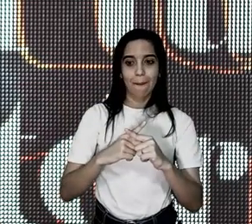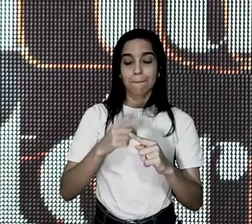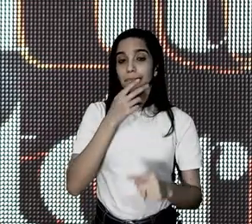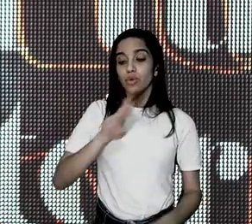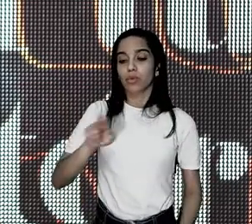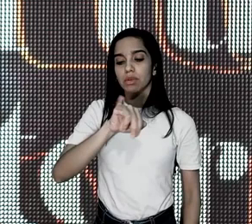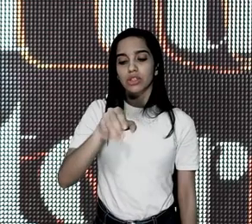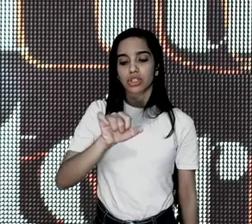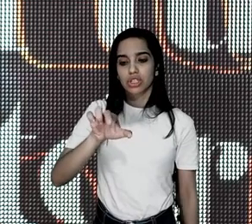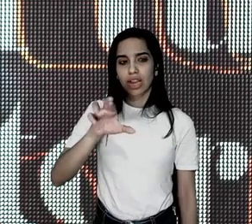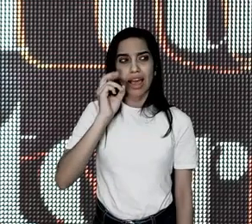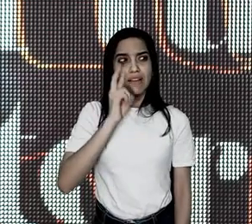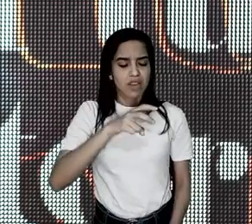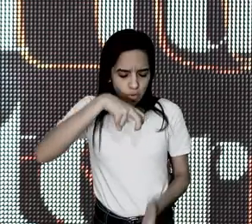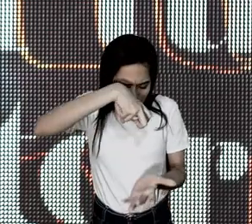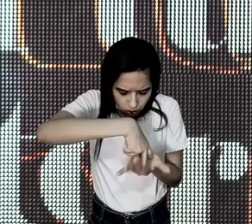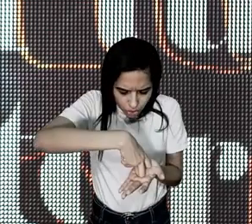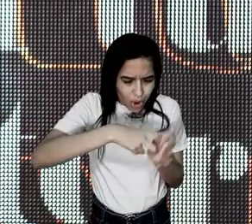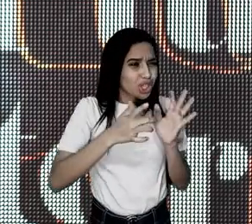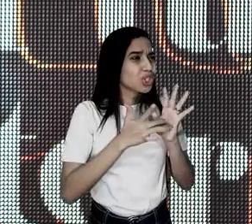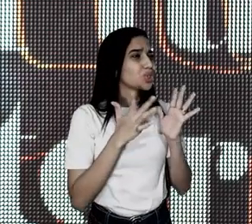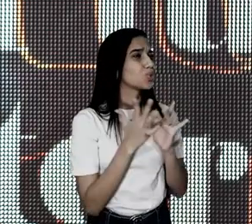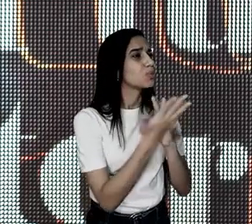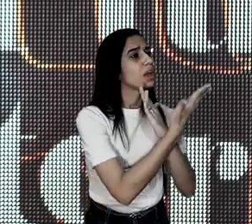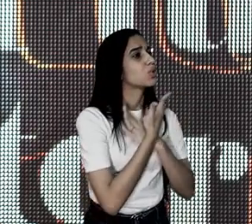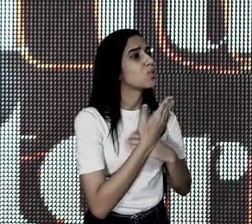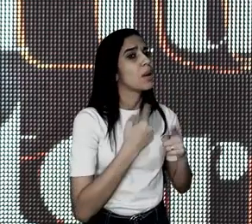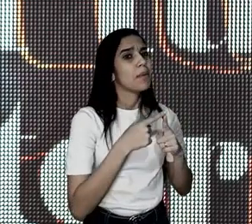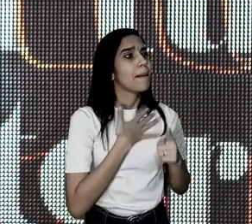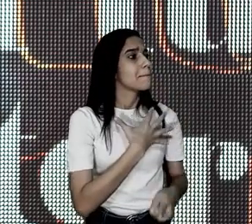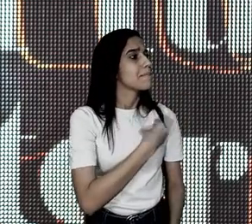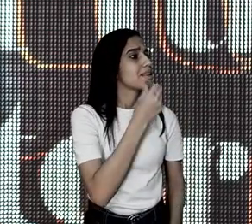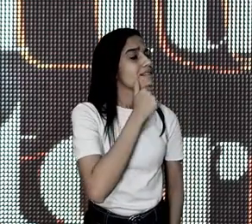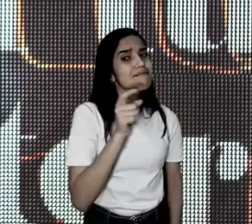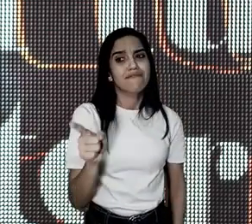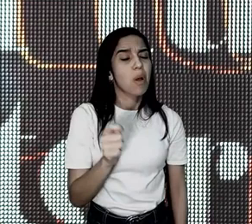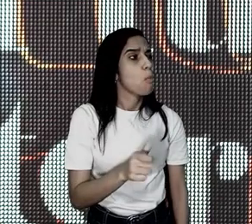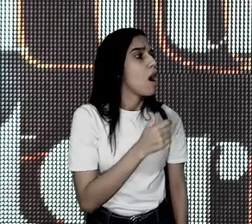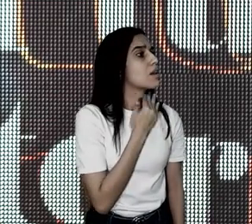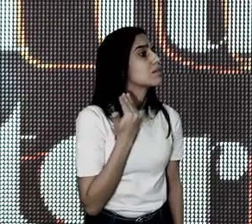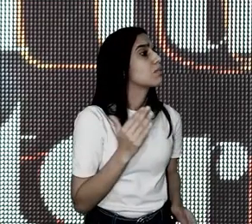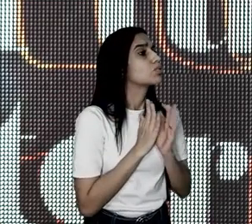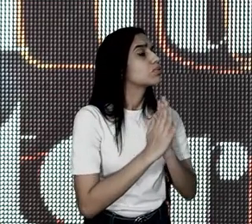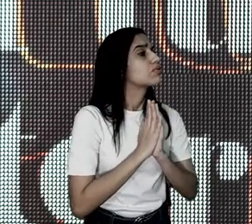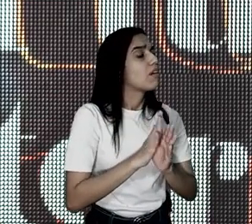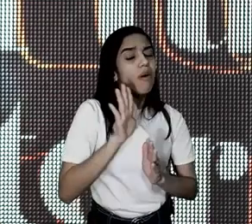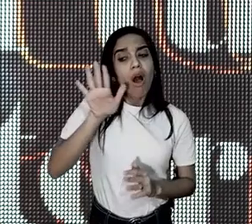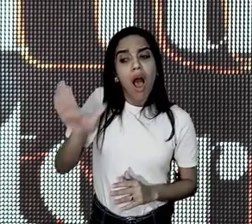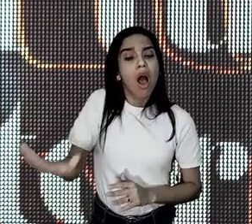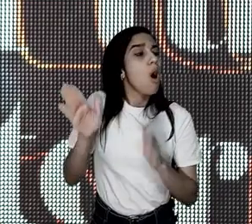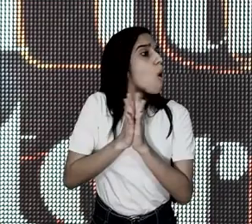pés, insistentemente lhe suplicou: minha filhinha está à morte, vem, impõe as mãos sobre ela para que ela